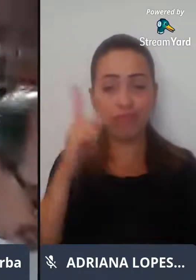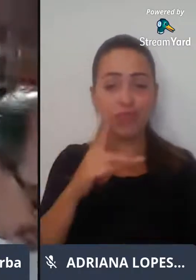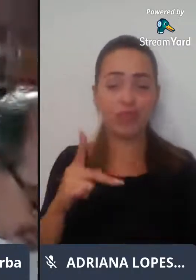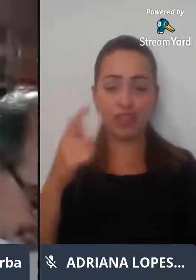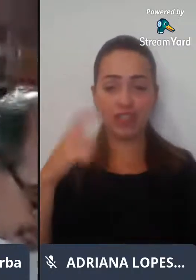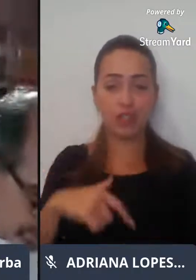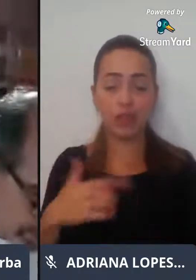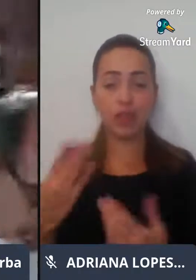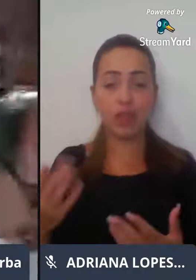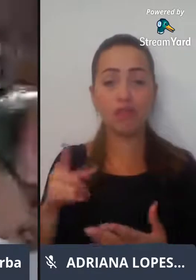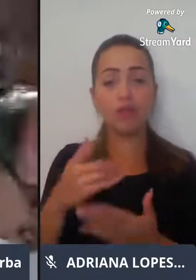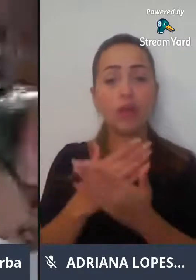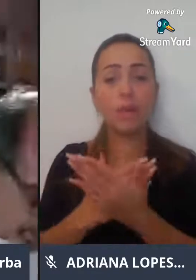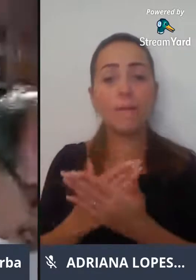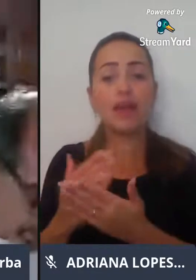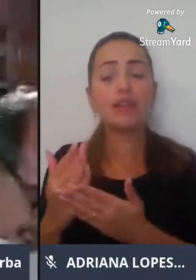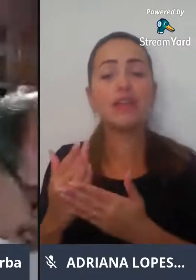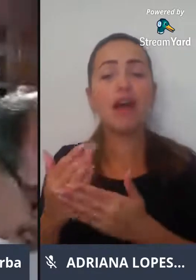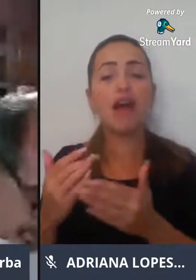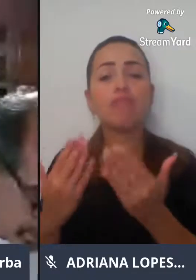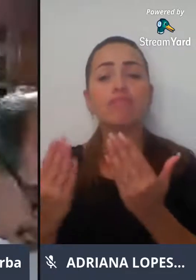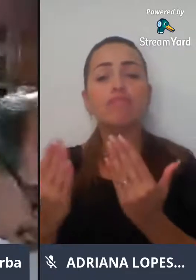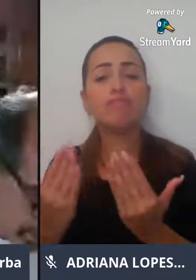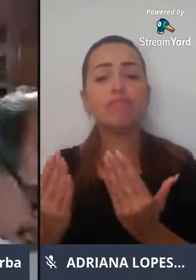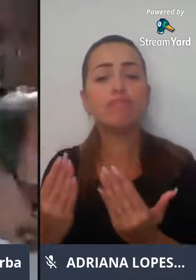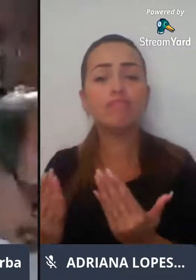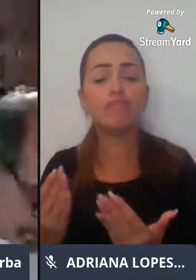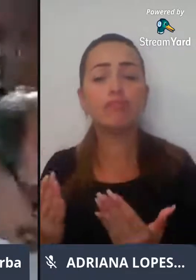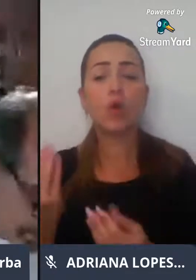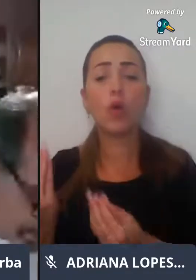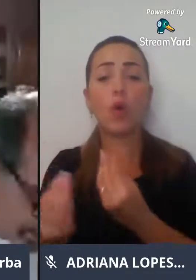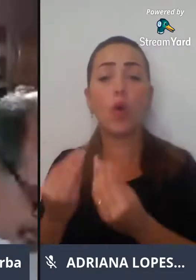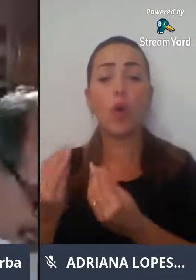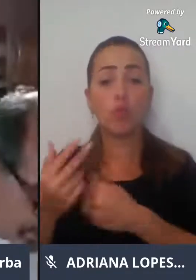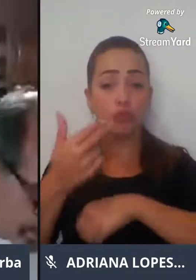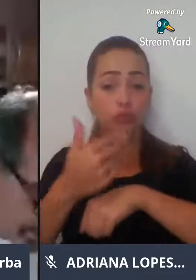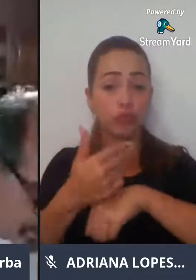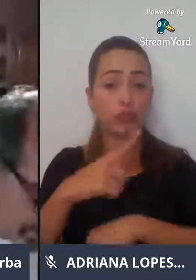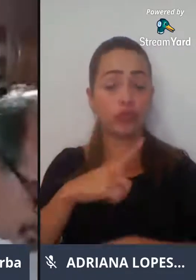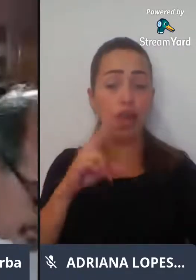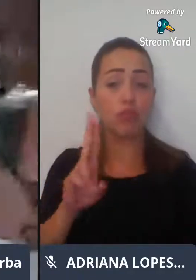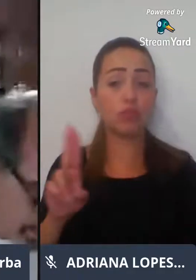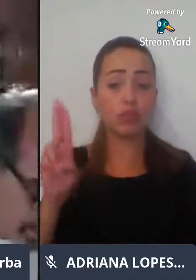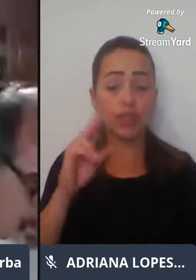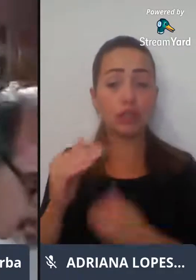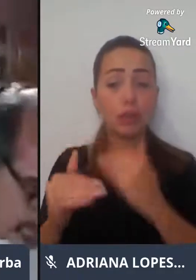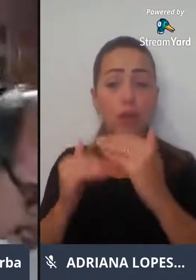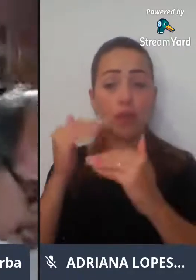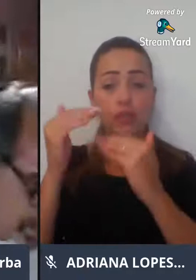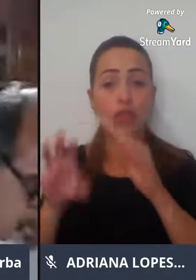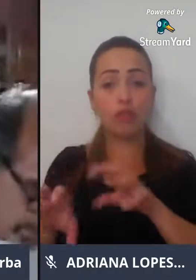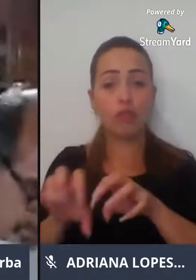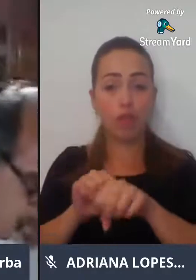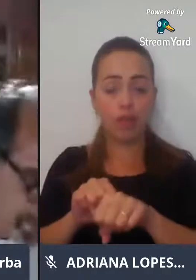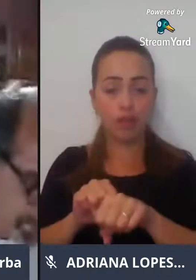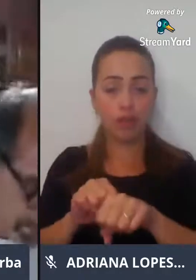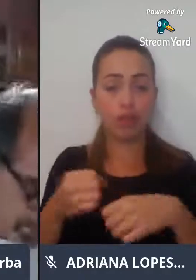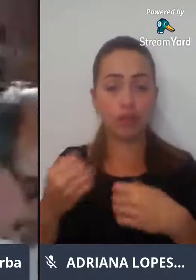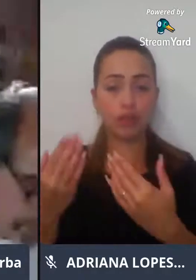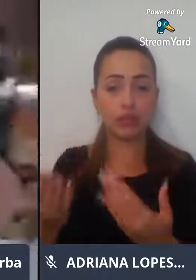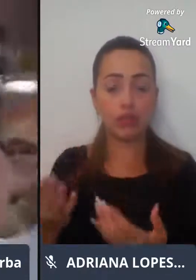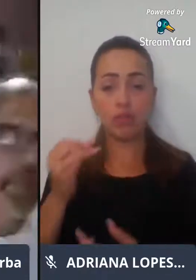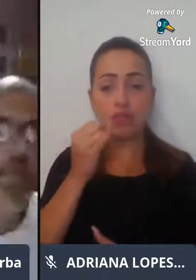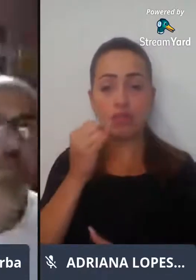você começa a fazer uma análise de como o vídeo está sendo utilizado no processo formativo. Então,